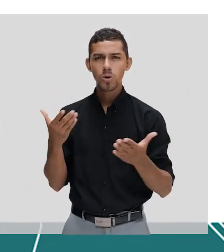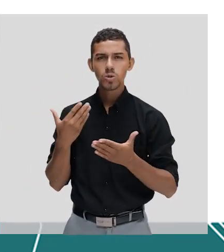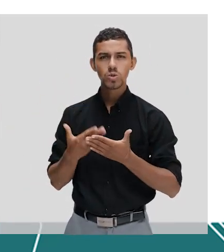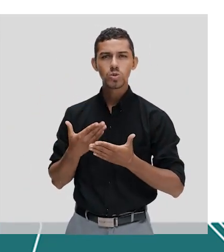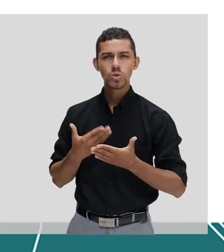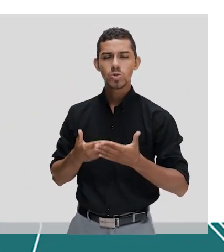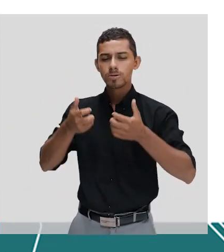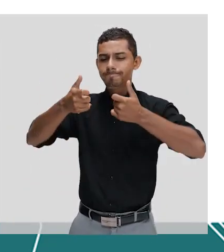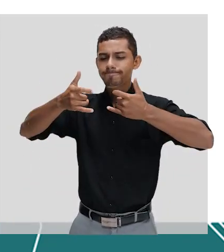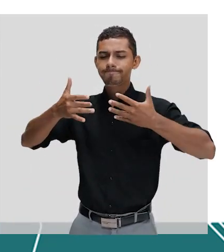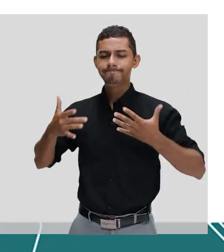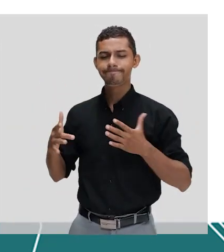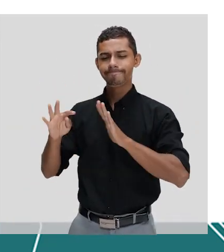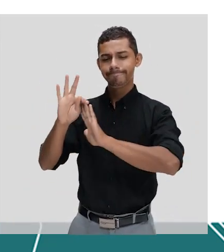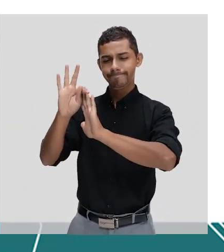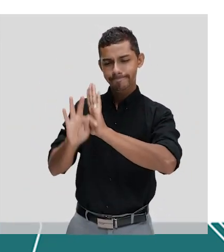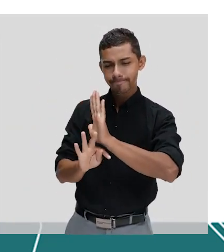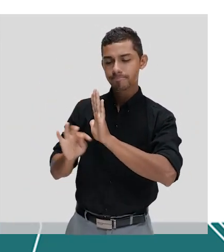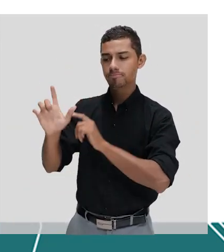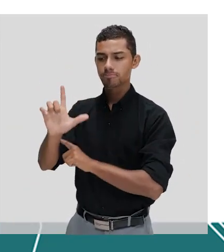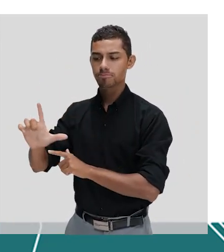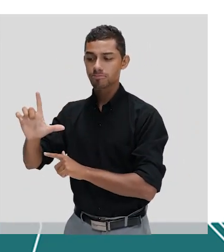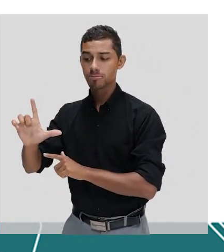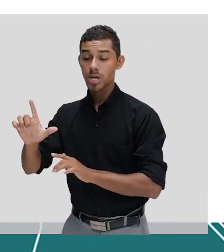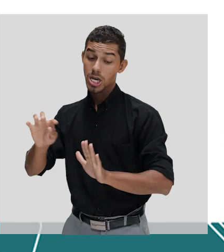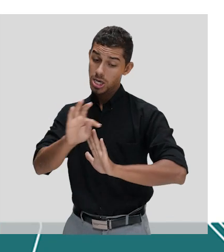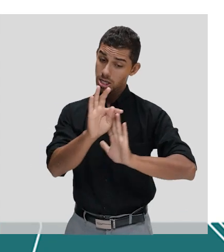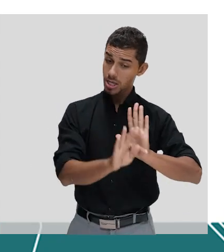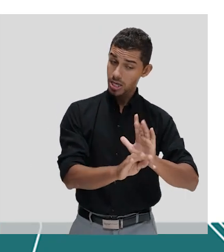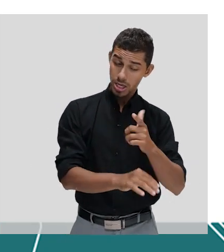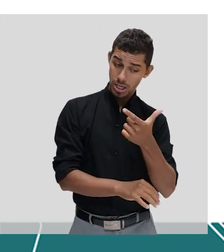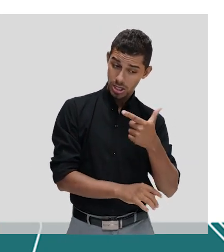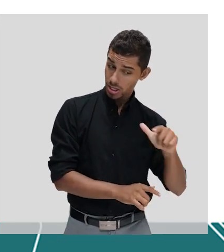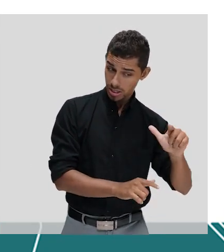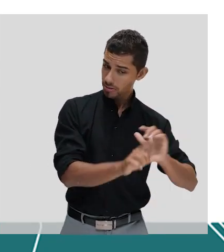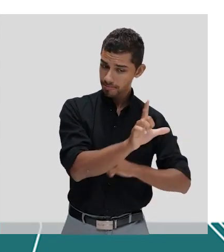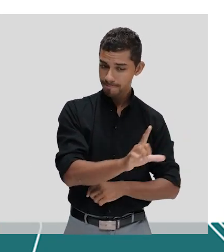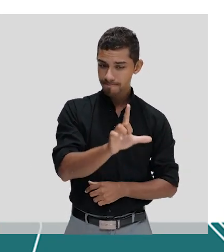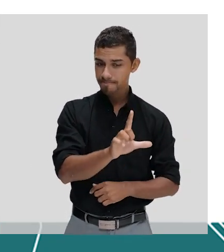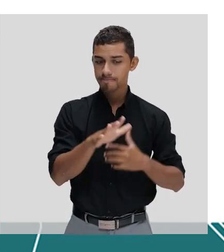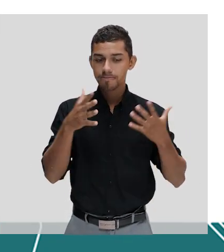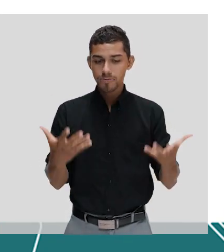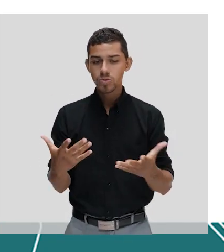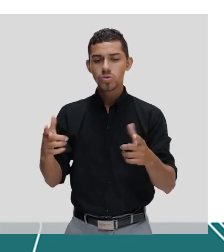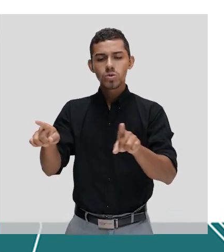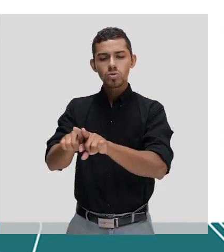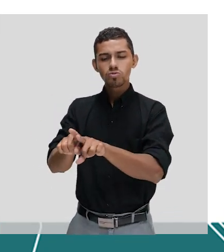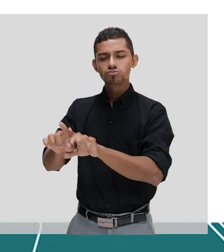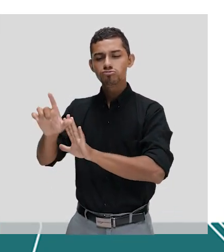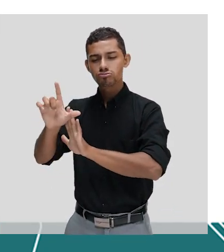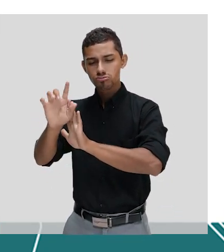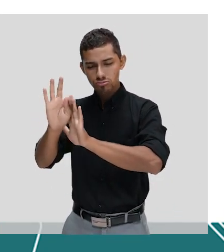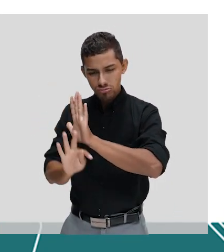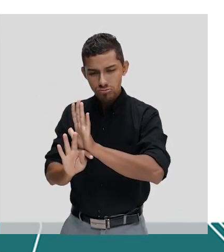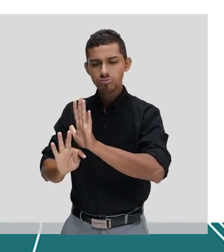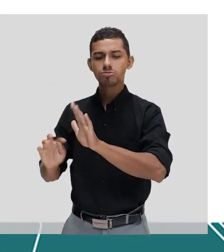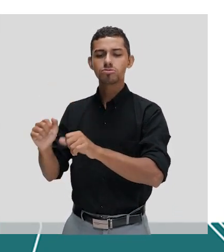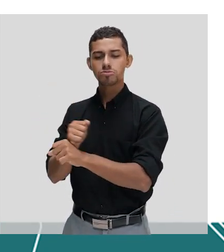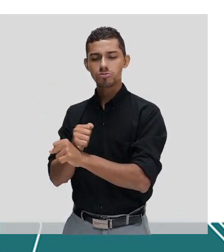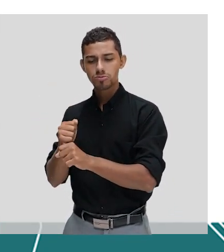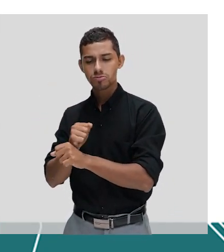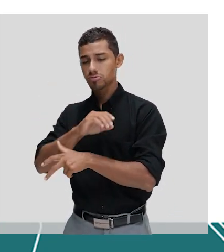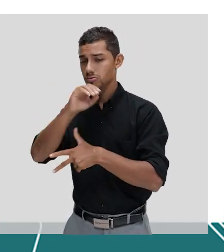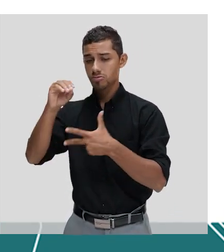literário. Vamos também trazer a análise de alguns textos do Enem 2021. Como vocês sabem, nós temos o compromisso de